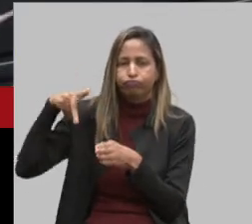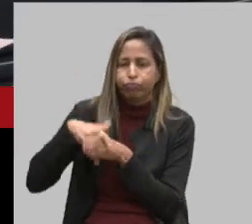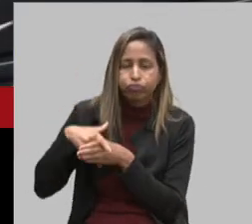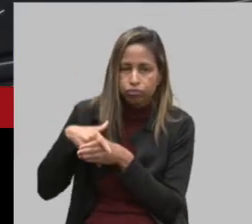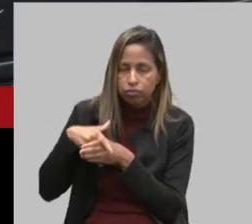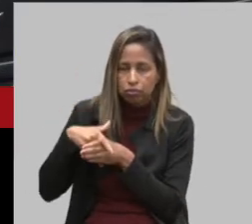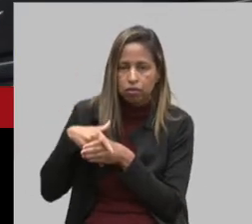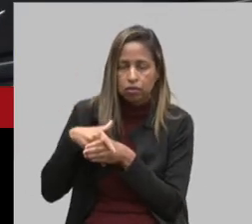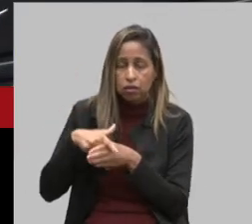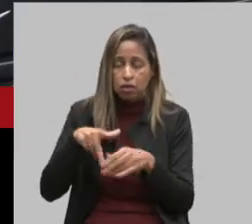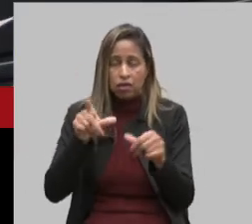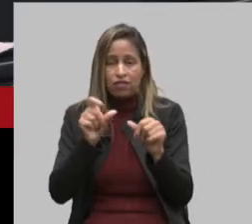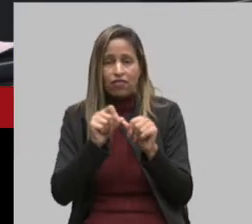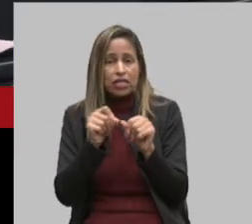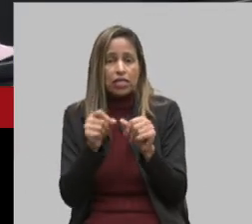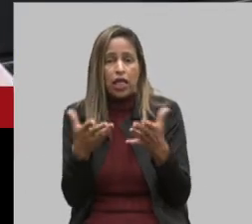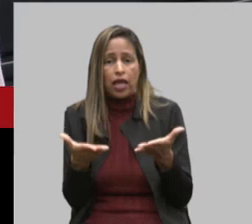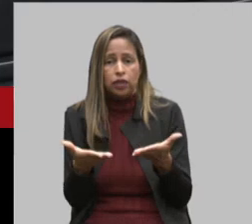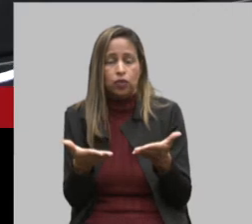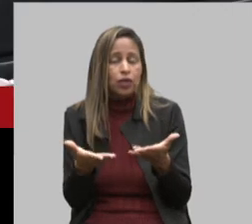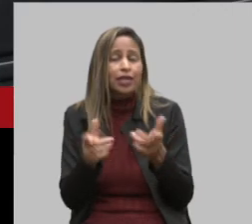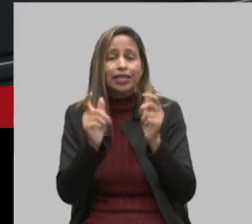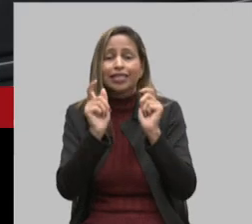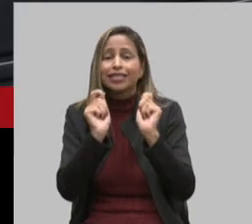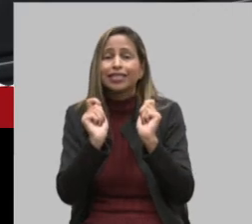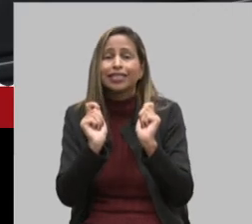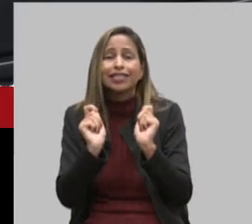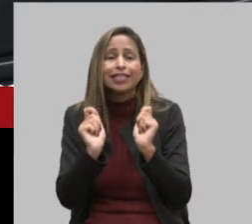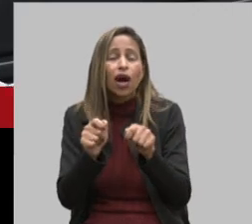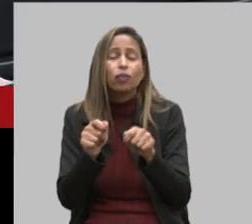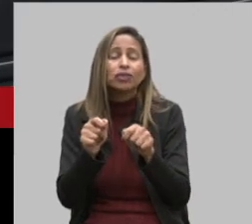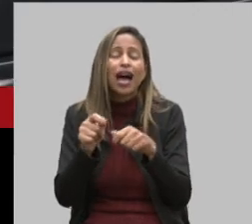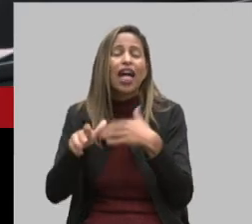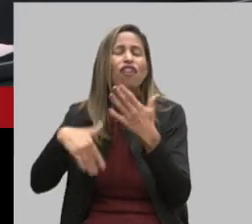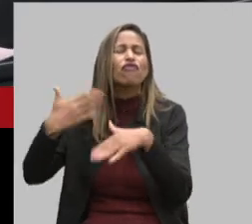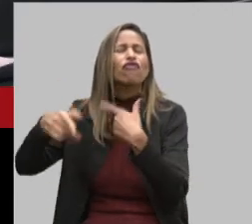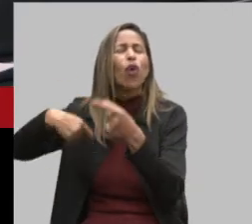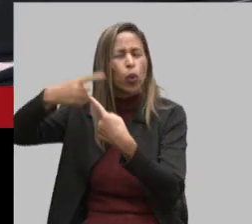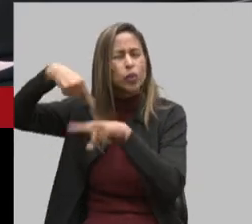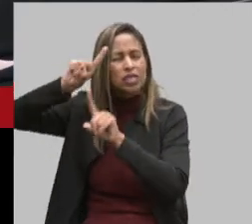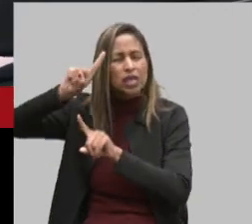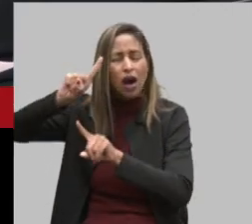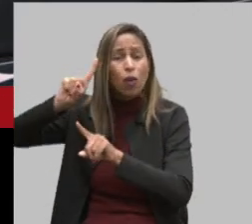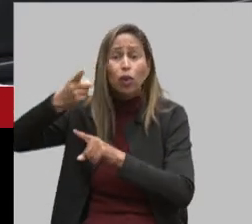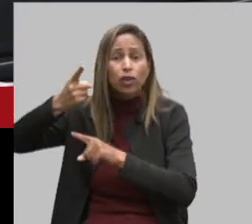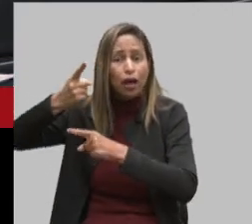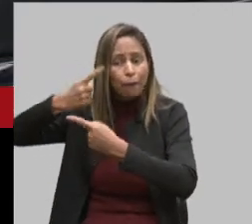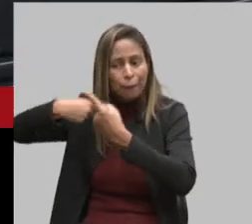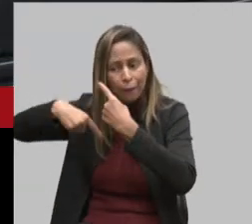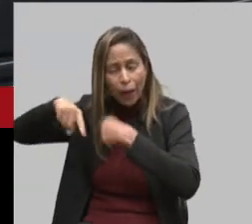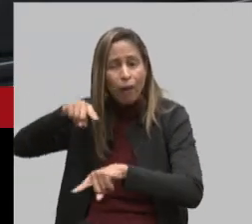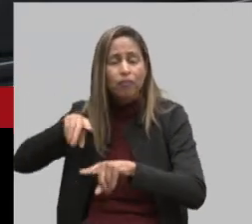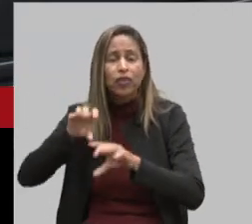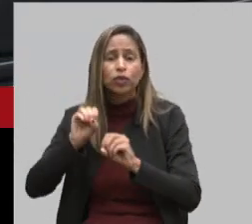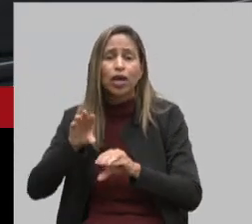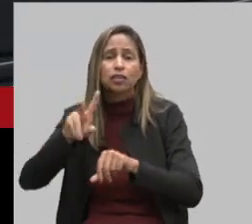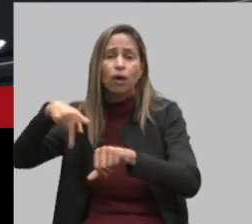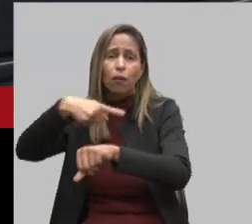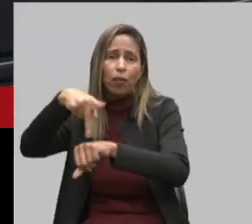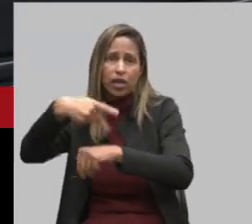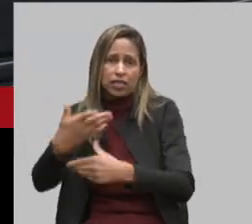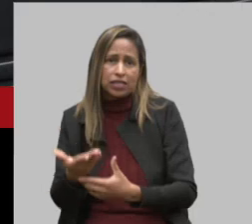fazendo com que não haja nenhuma nenhum tipo de evolução além de regressão na educação do país